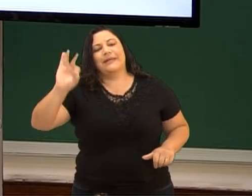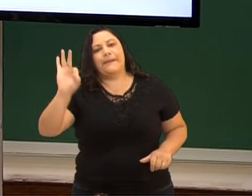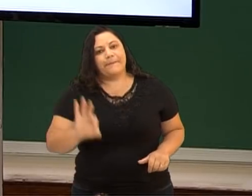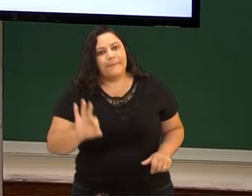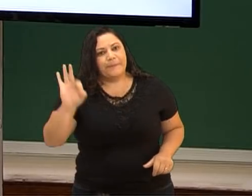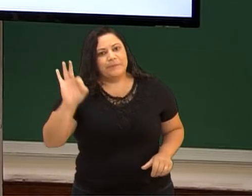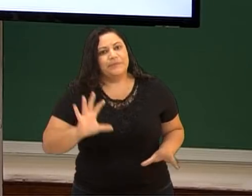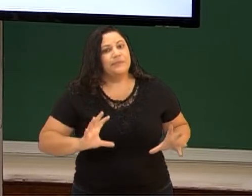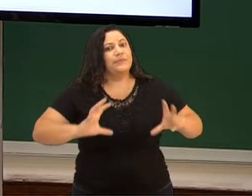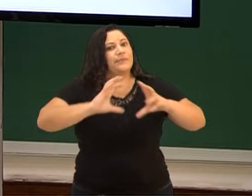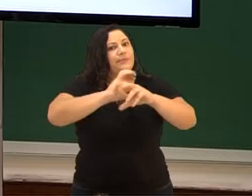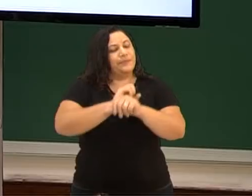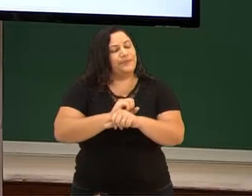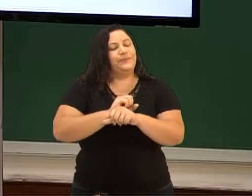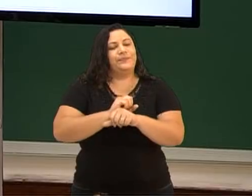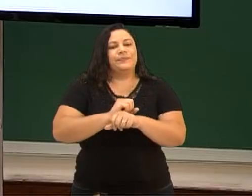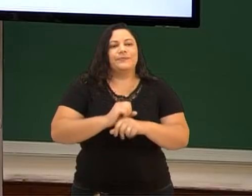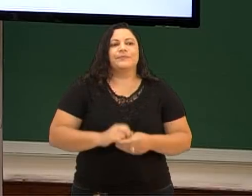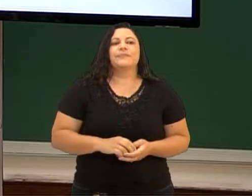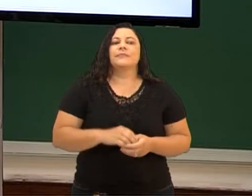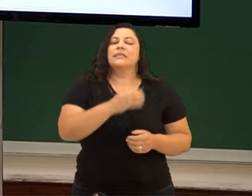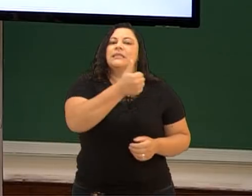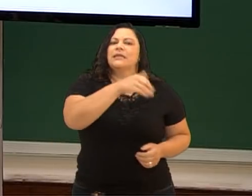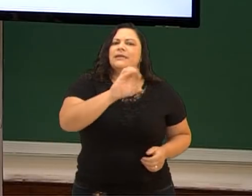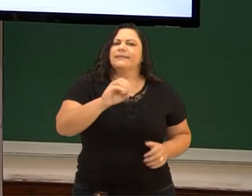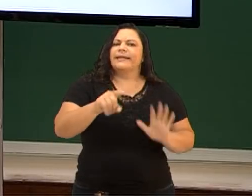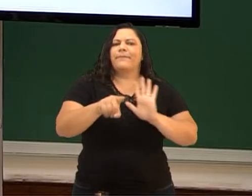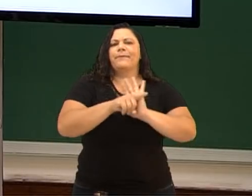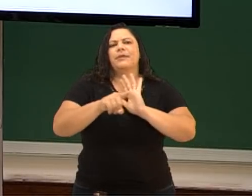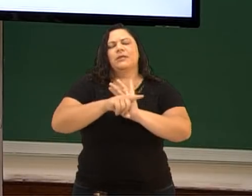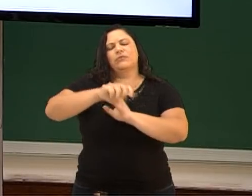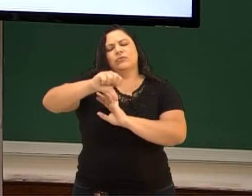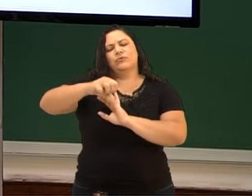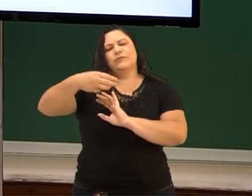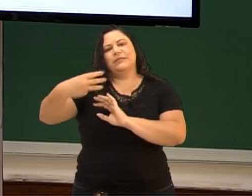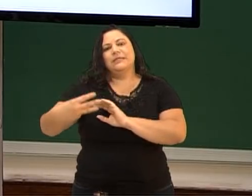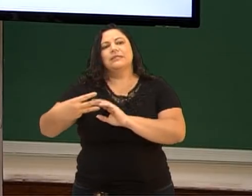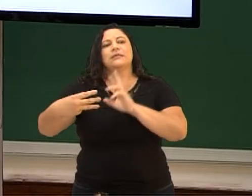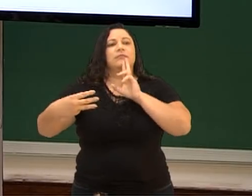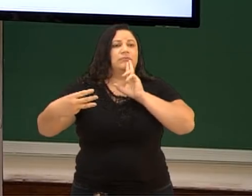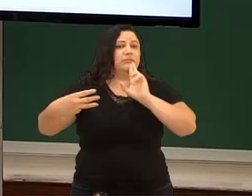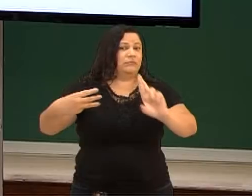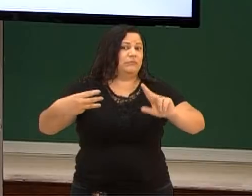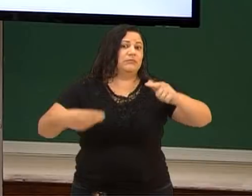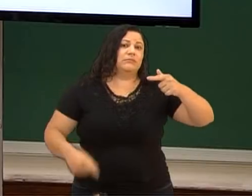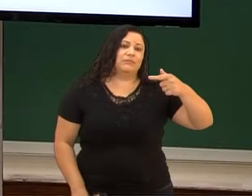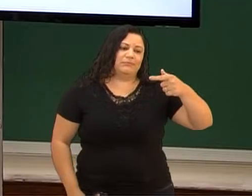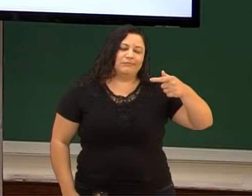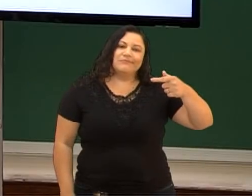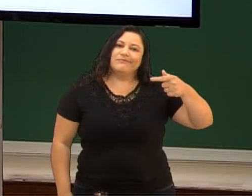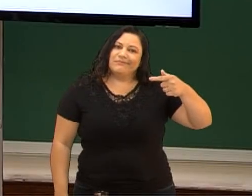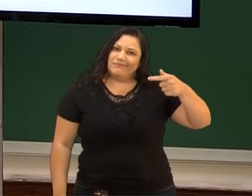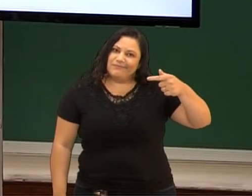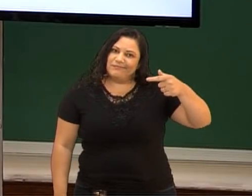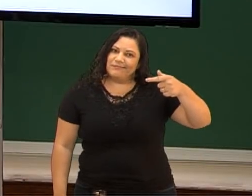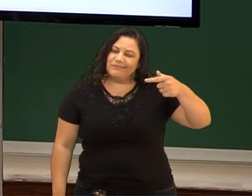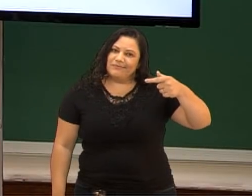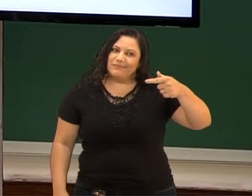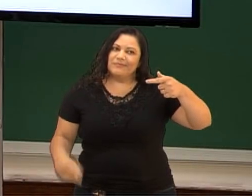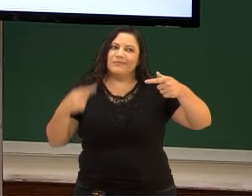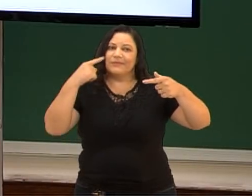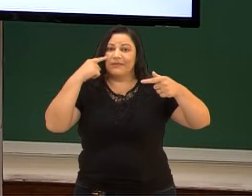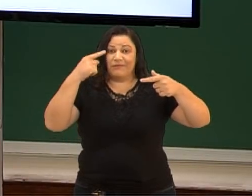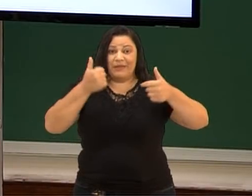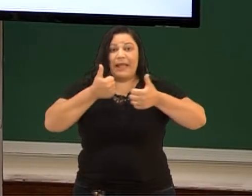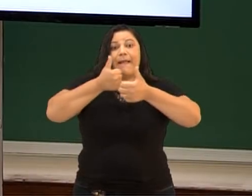100%, muito bem. Então, 100 menos 93. Quanto que eu cheguei? 7. Olha, a professora falou que estava próximo de